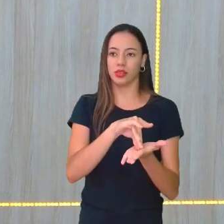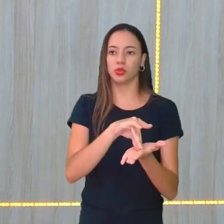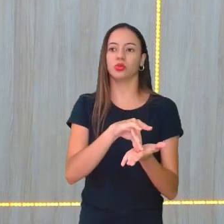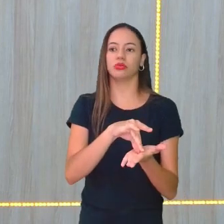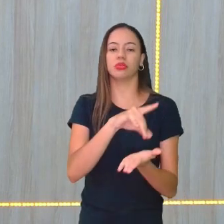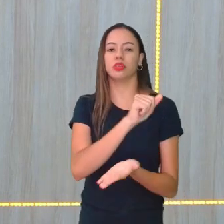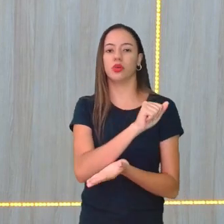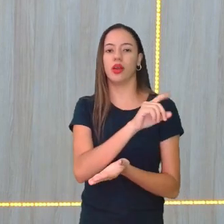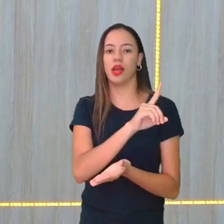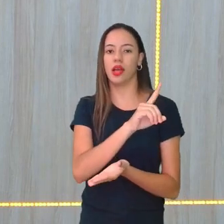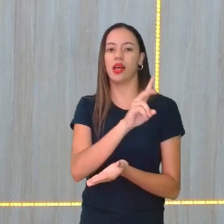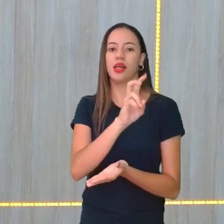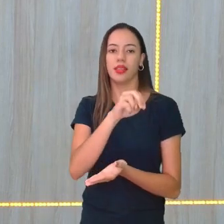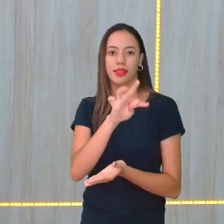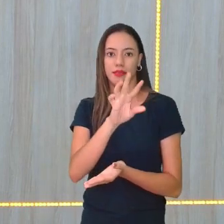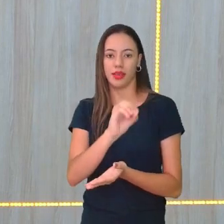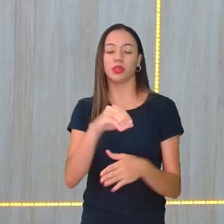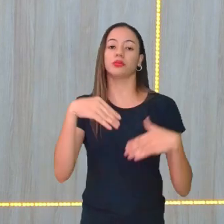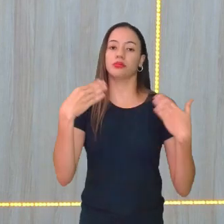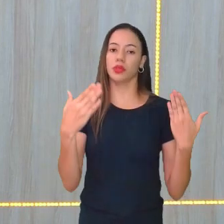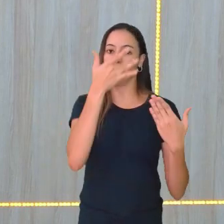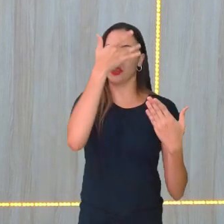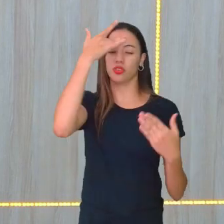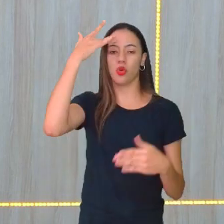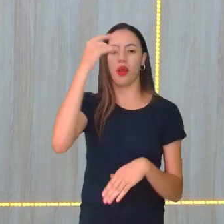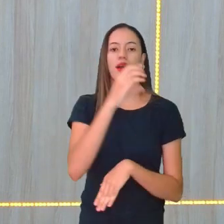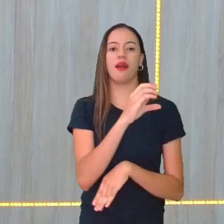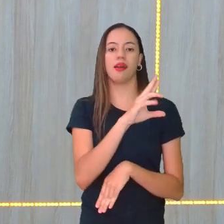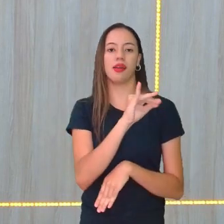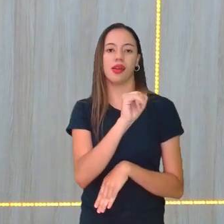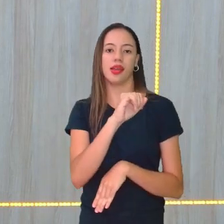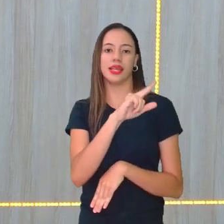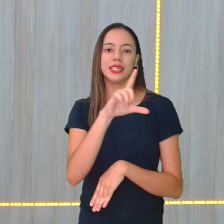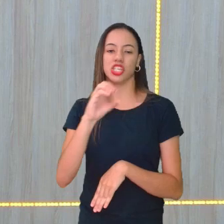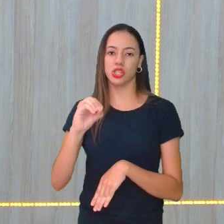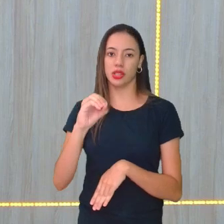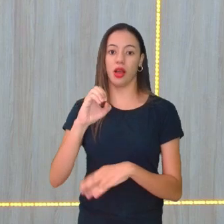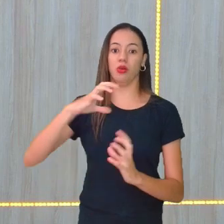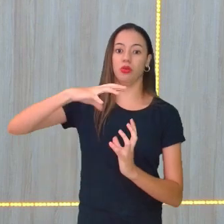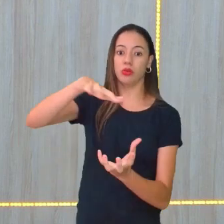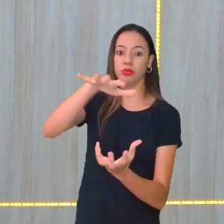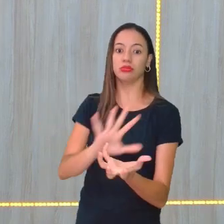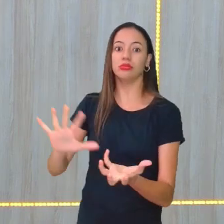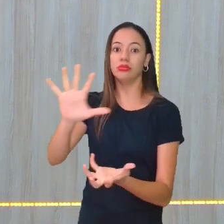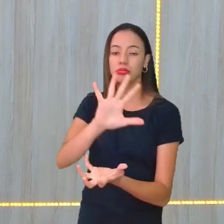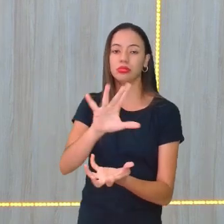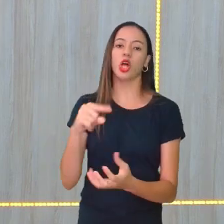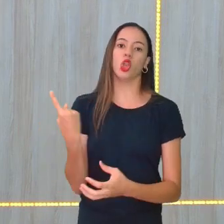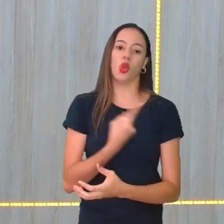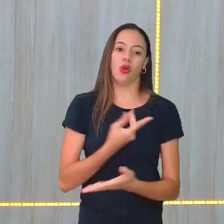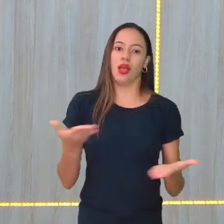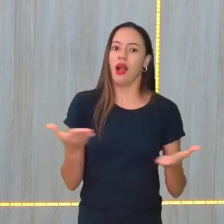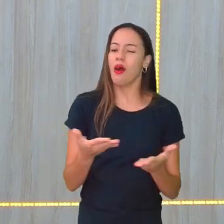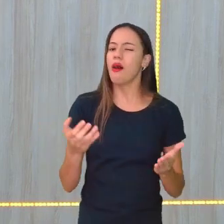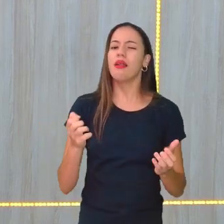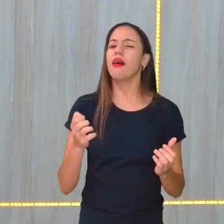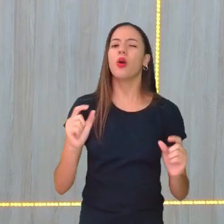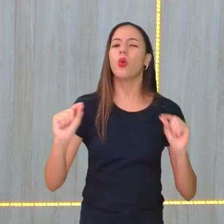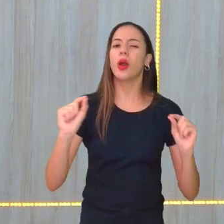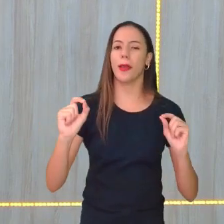para os cristãos ao redor do mundo, a gente já está em um ano novo, porque a